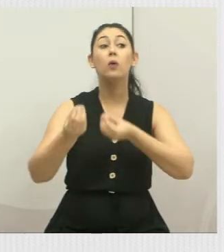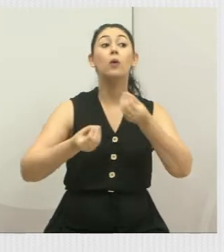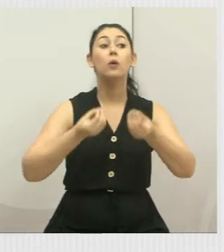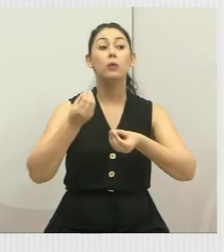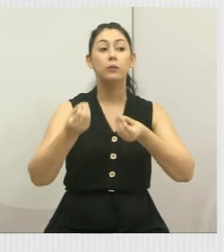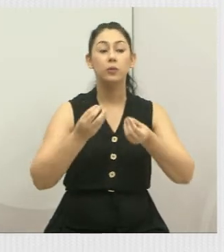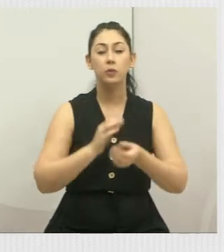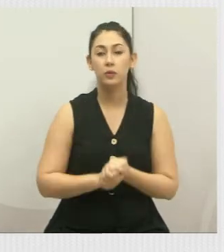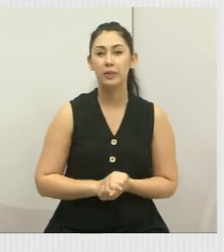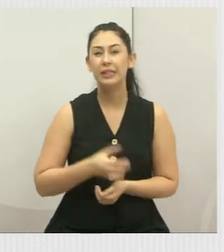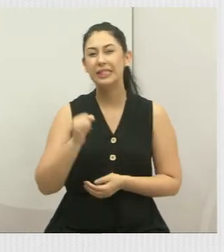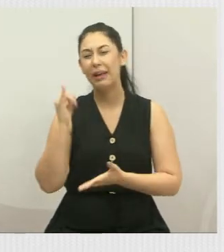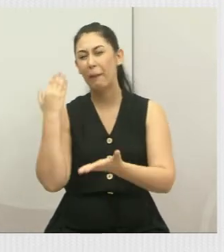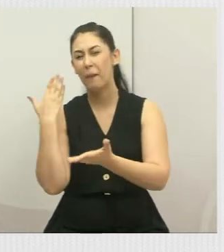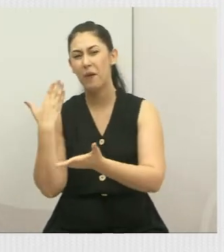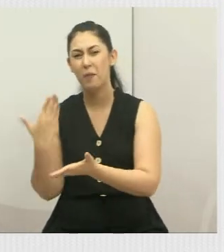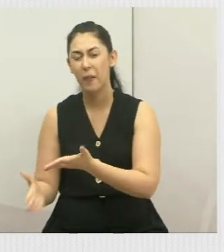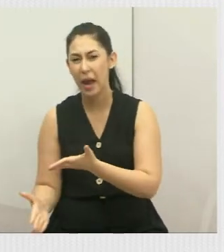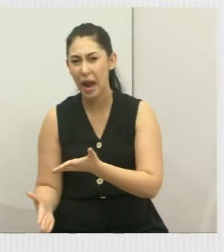quesitos perdas,